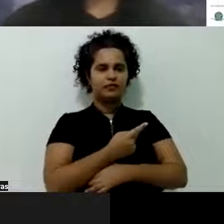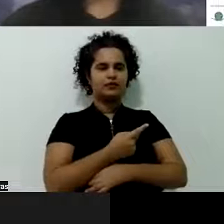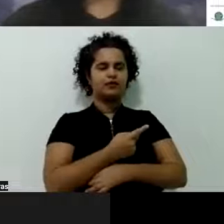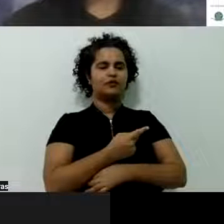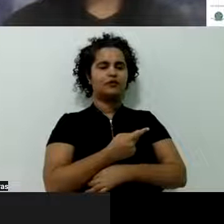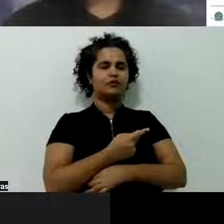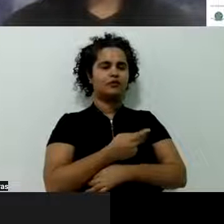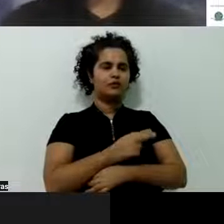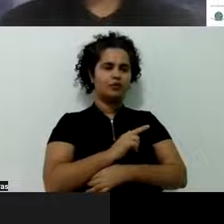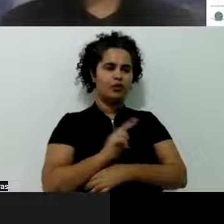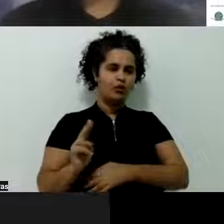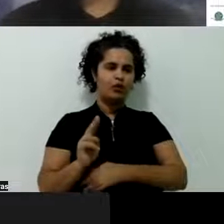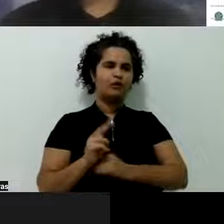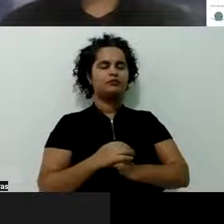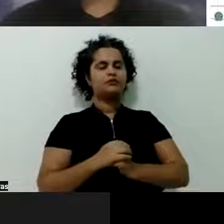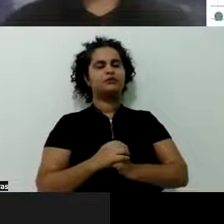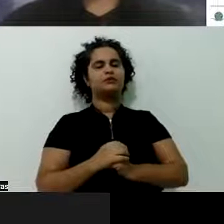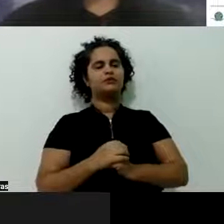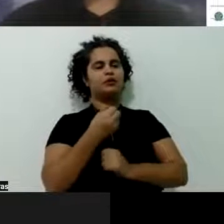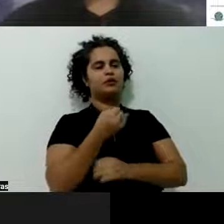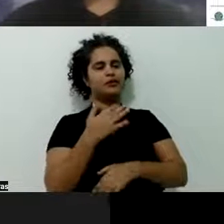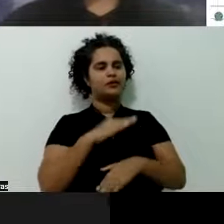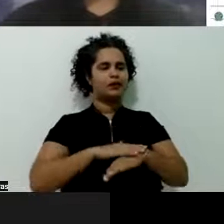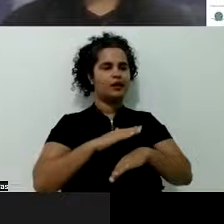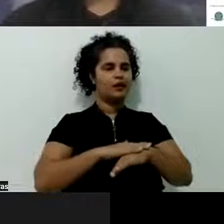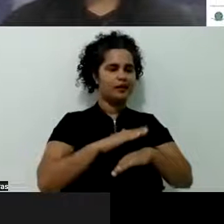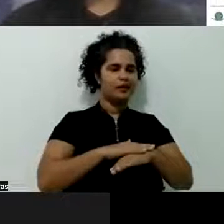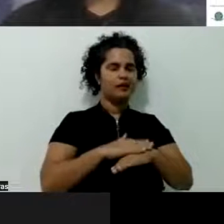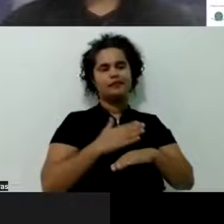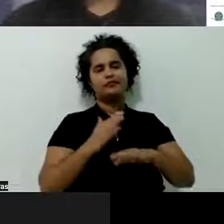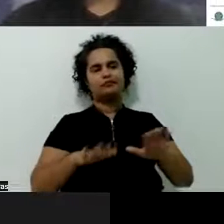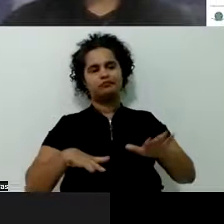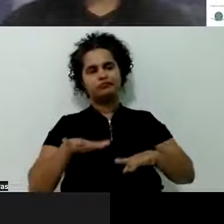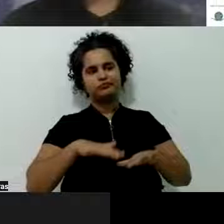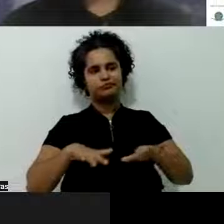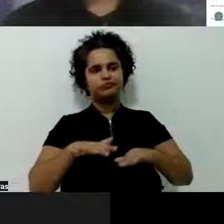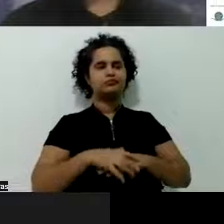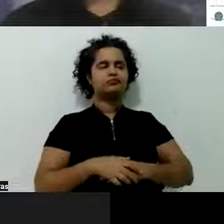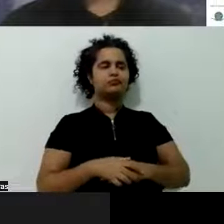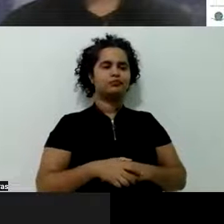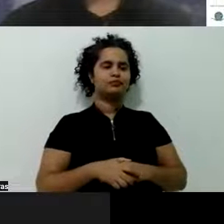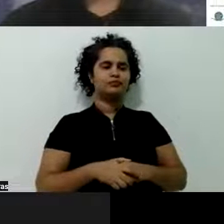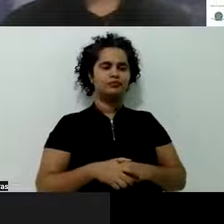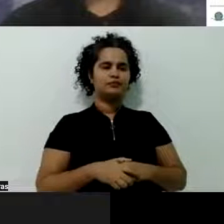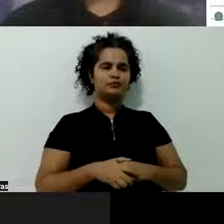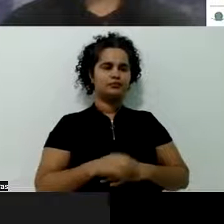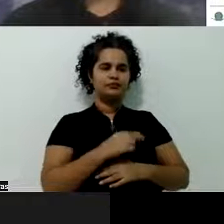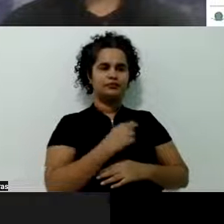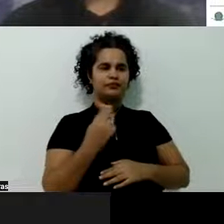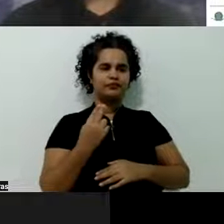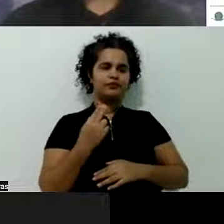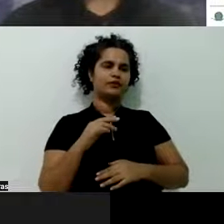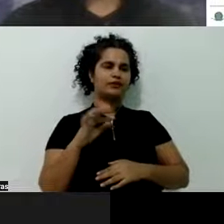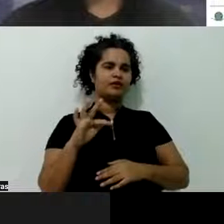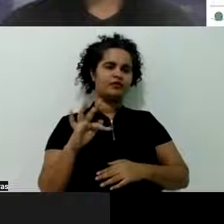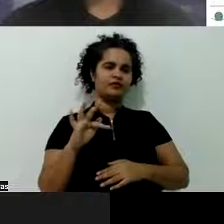nome, quanto tempo é formado, ele se formou. Okay? Bom, eu sou o Felipe Quinto, sou